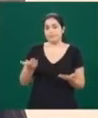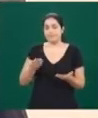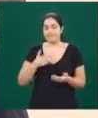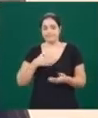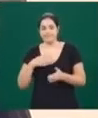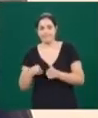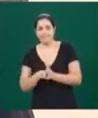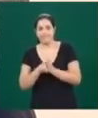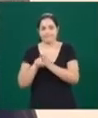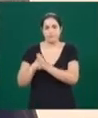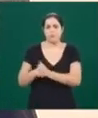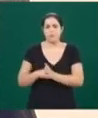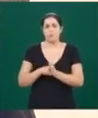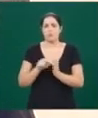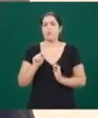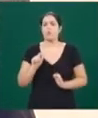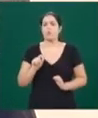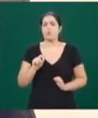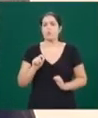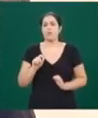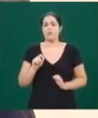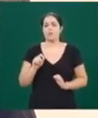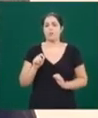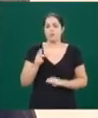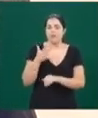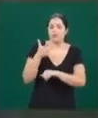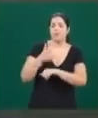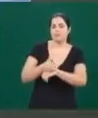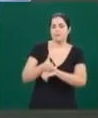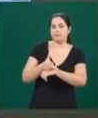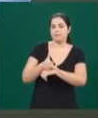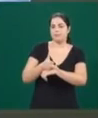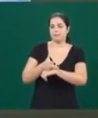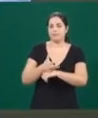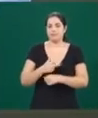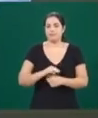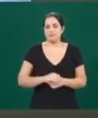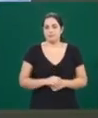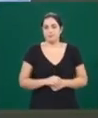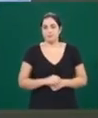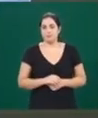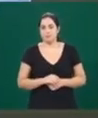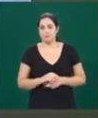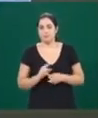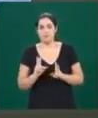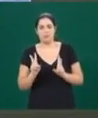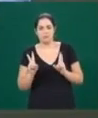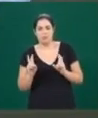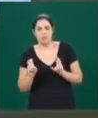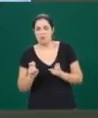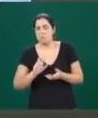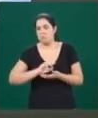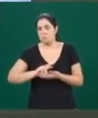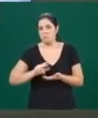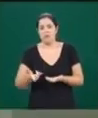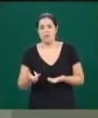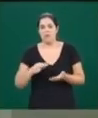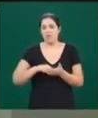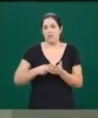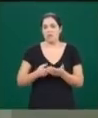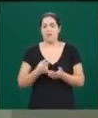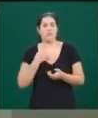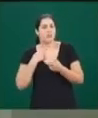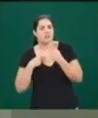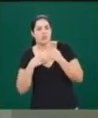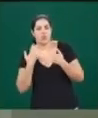está focada na pesquisa ao redor do vídeo arte aí você pesquisar diferentes conceitos como deseja o